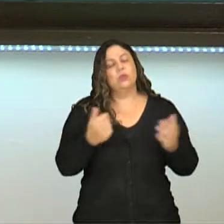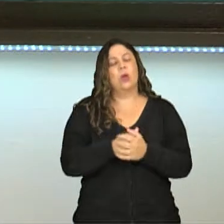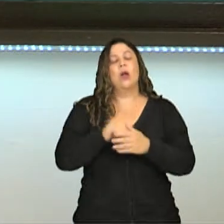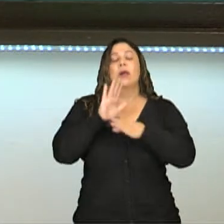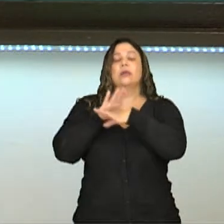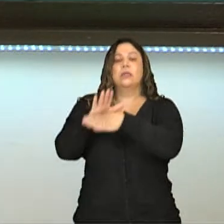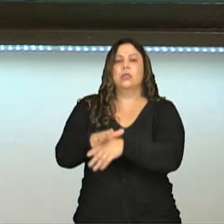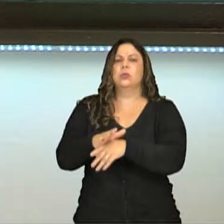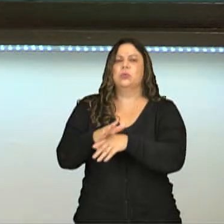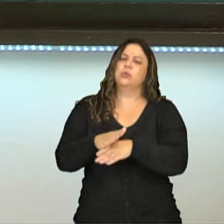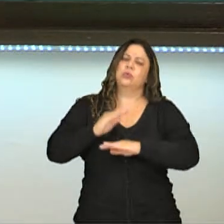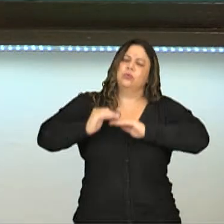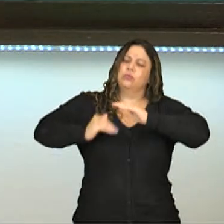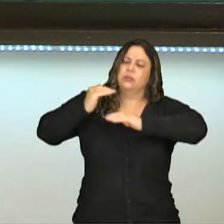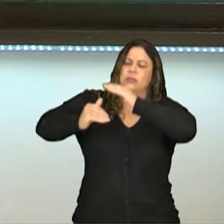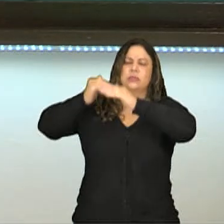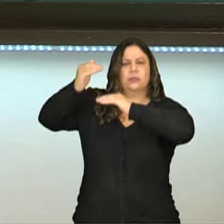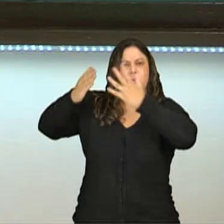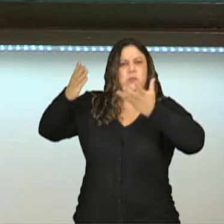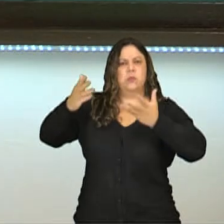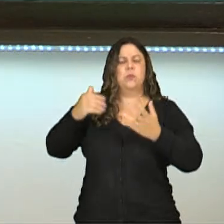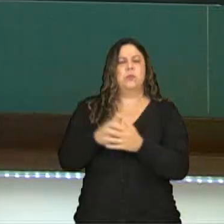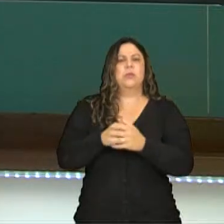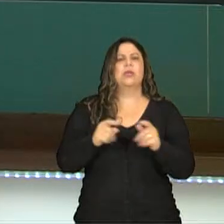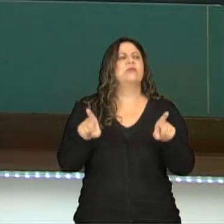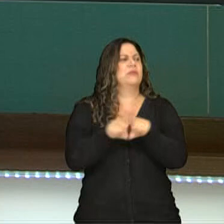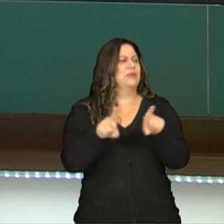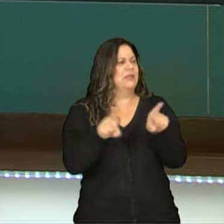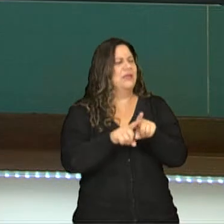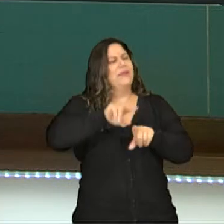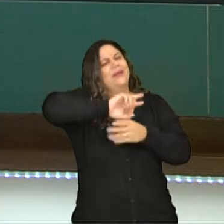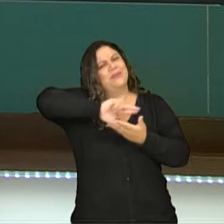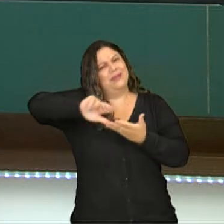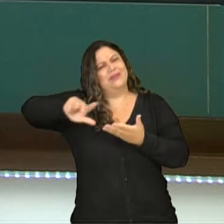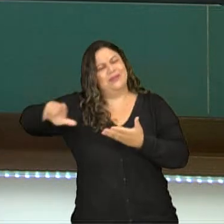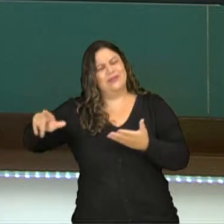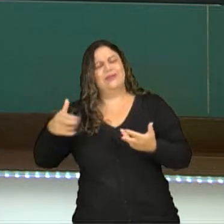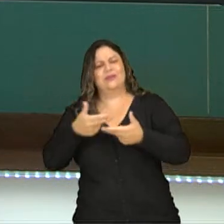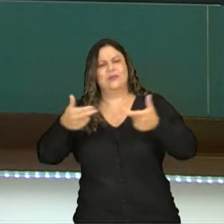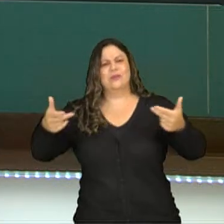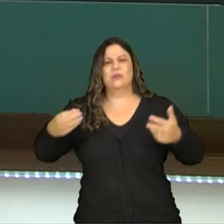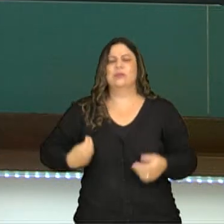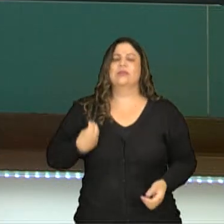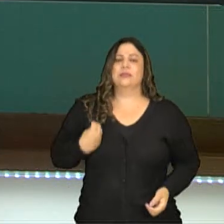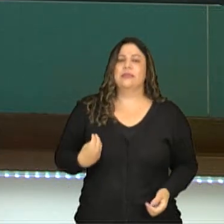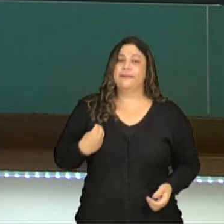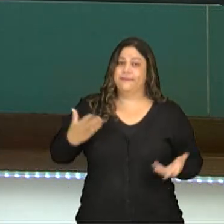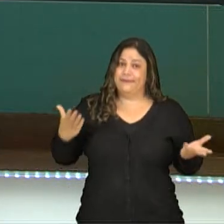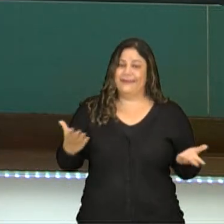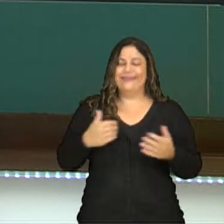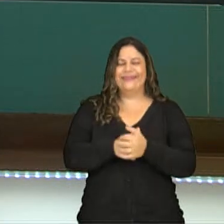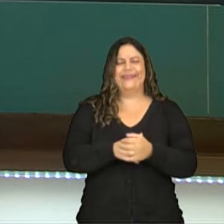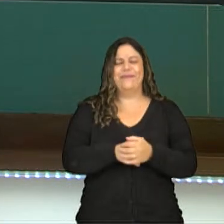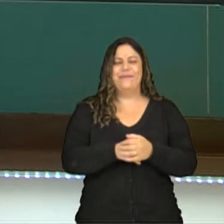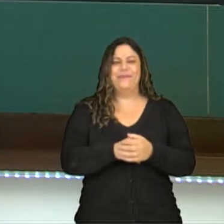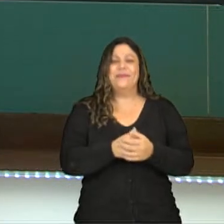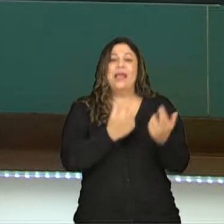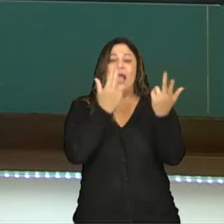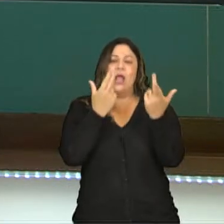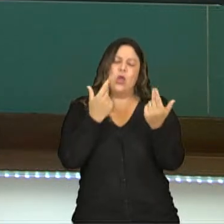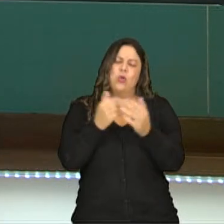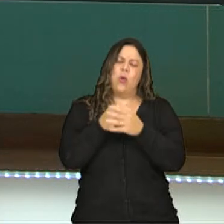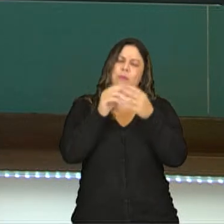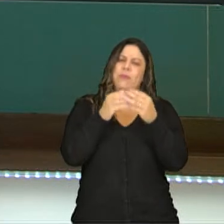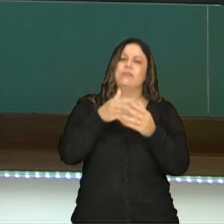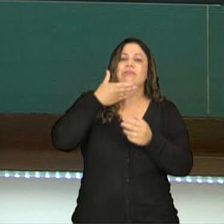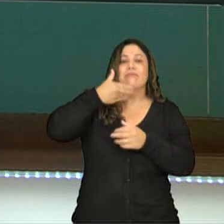contribui tanto para o nosso desenvolvimento psicomotor, como também para as outras coisas que a gente faz na vida. Então, é como se a gente lapidasse o nosso corpo. Tá?